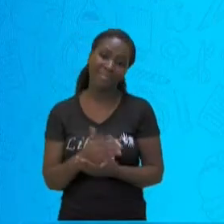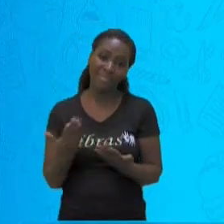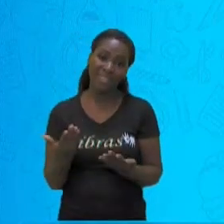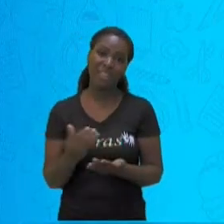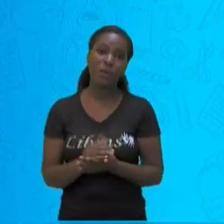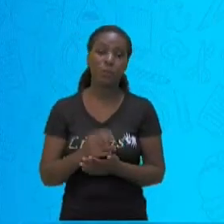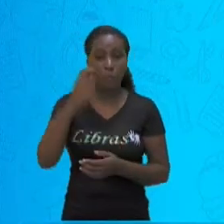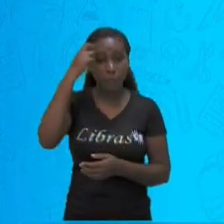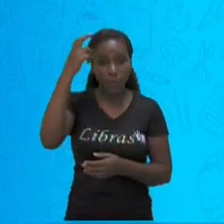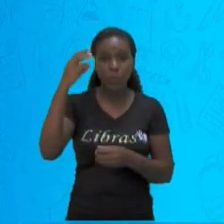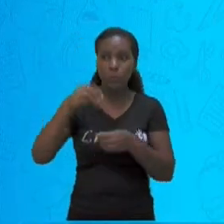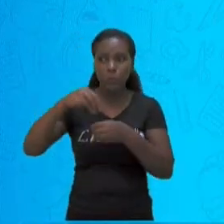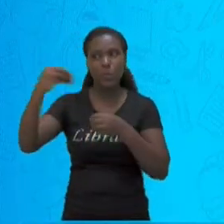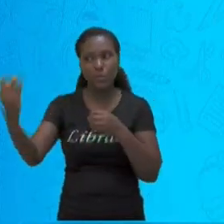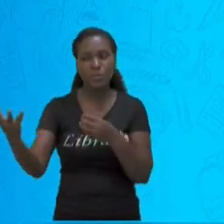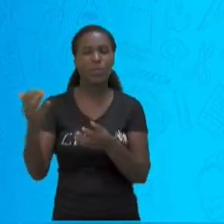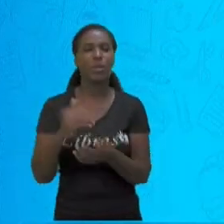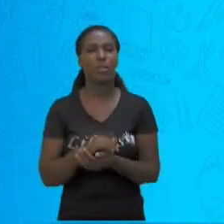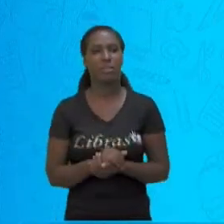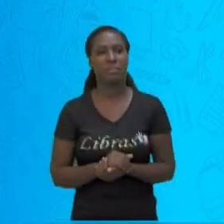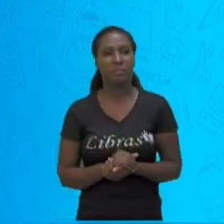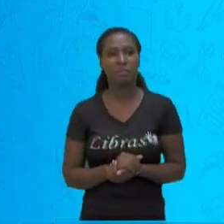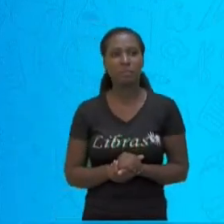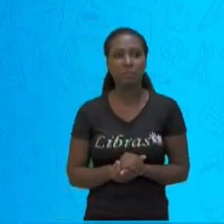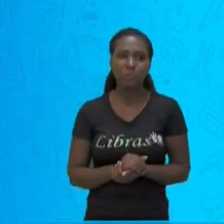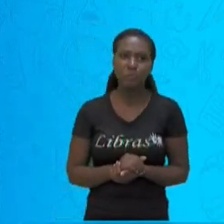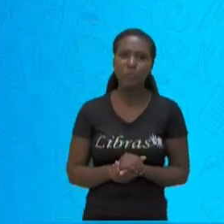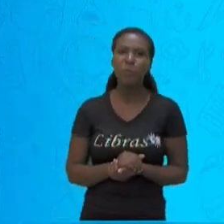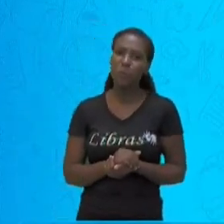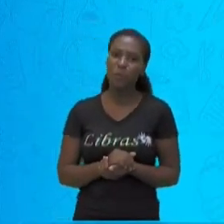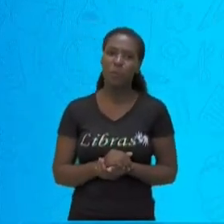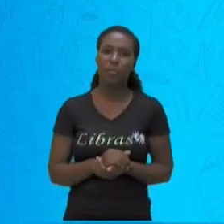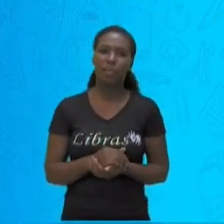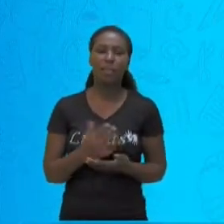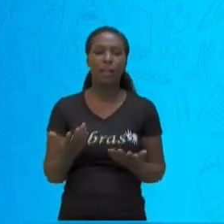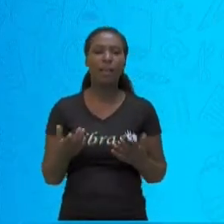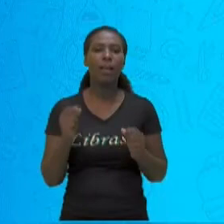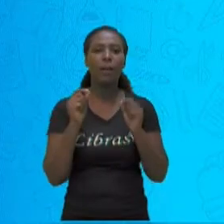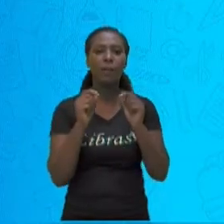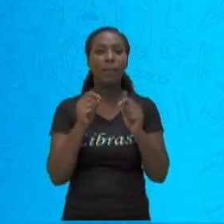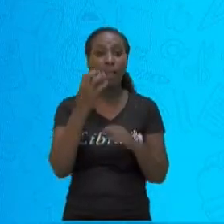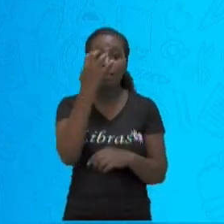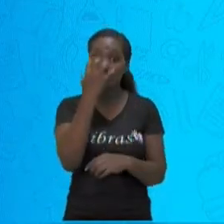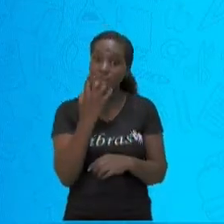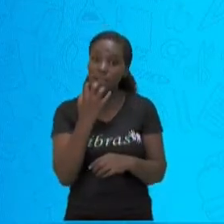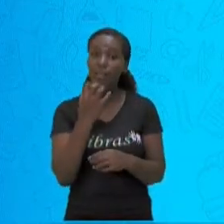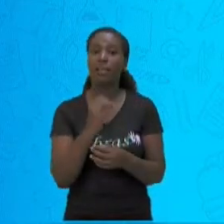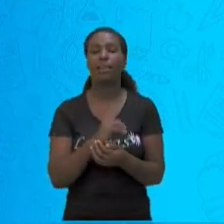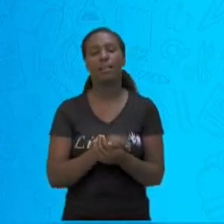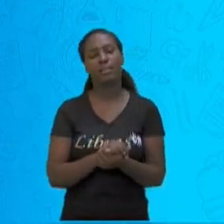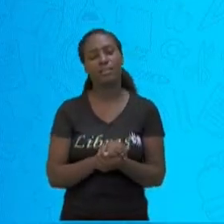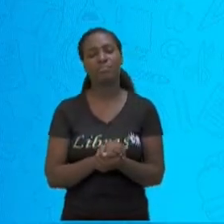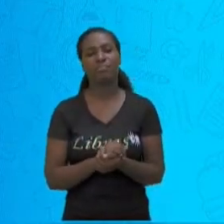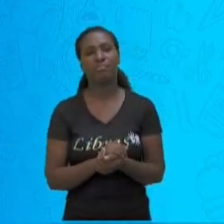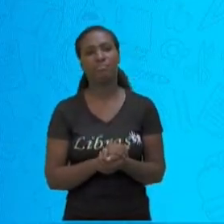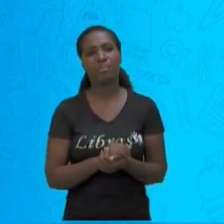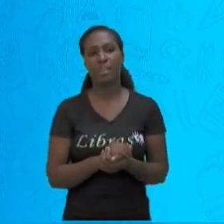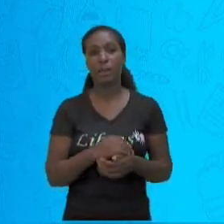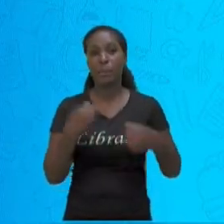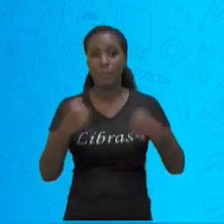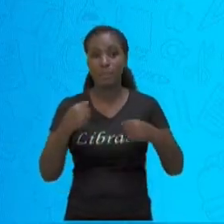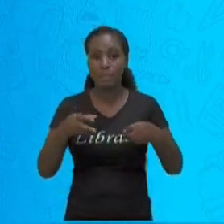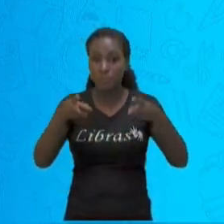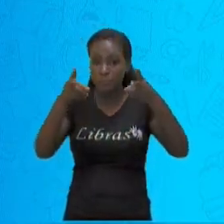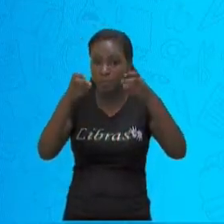Mas quem não conhece a Coca? Isso é uma questão muito séria. Nós devemos